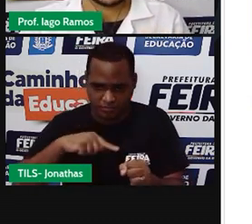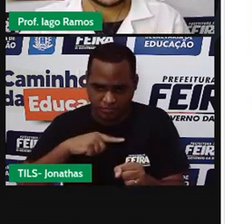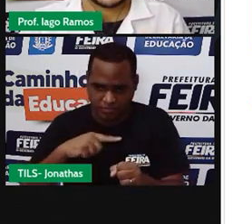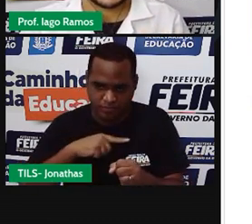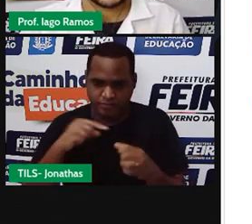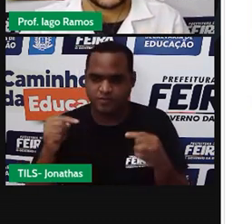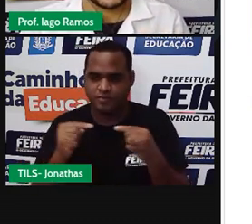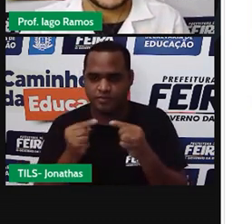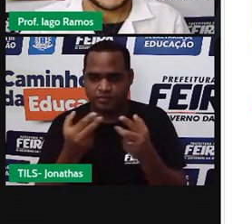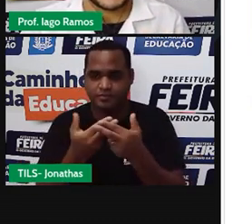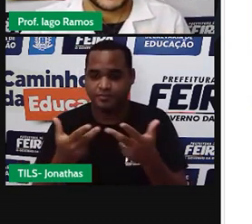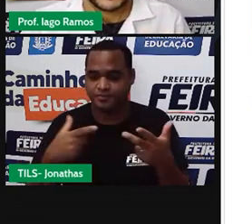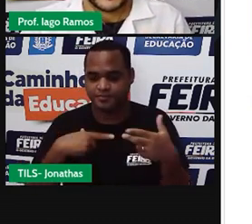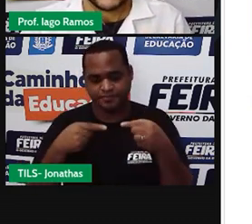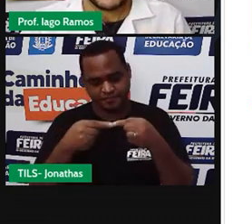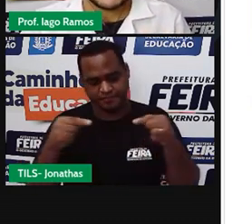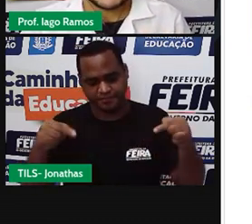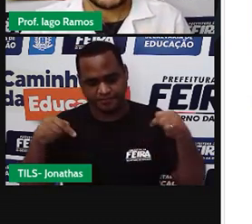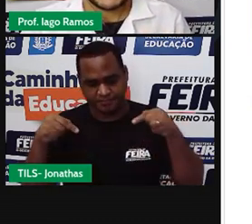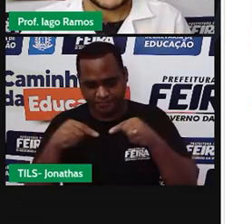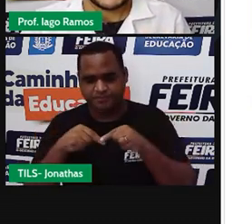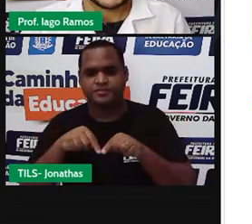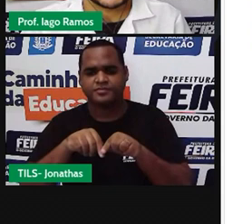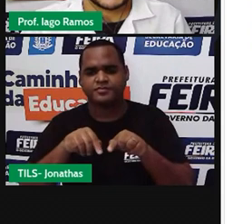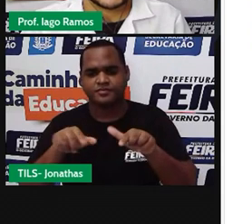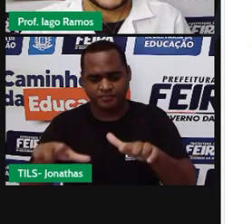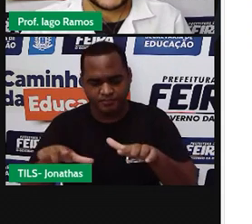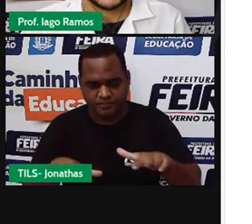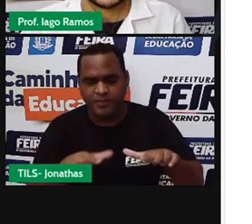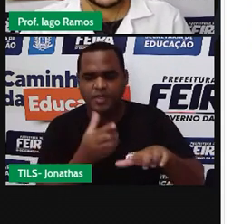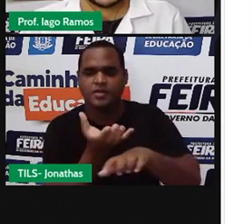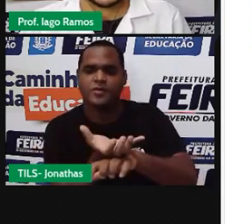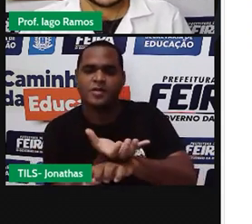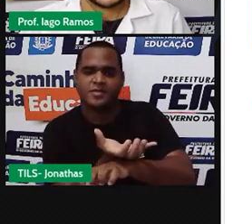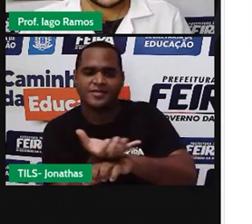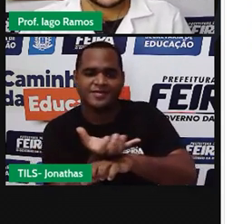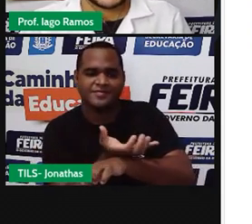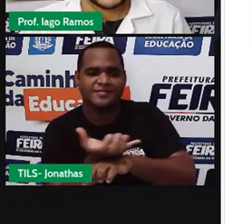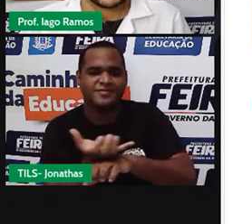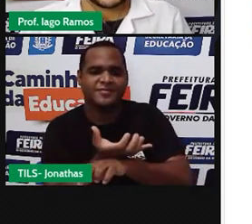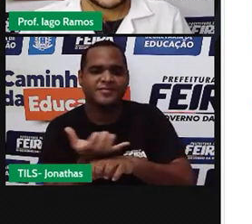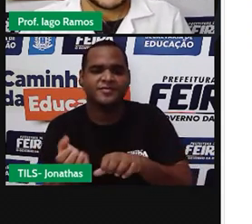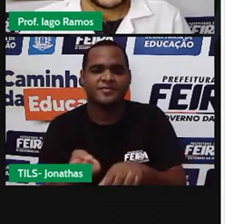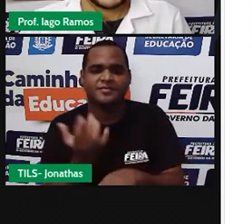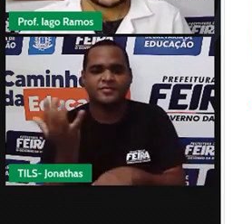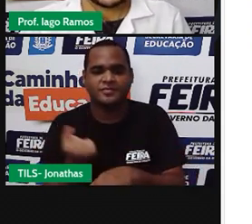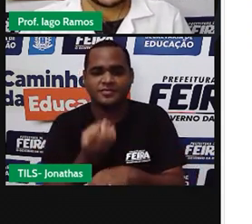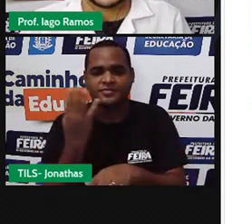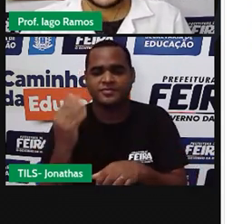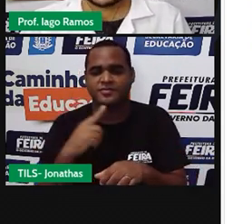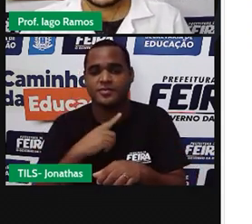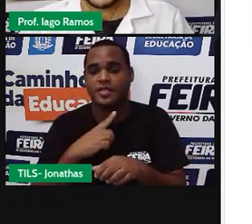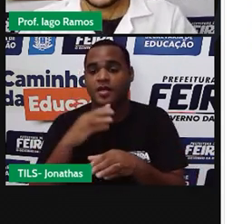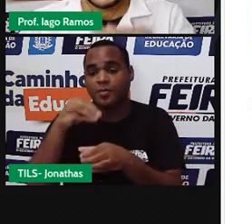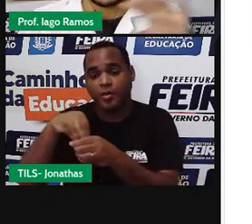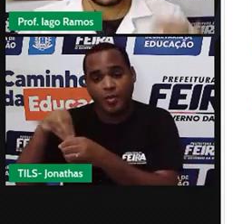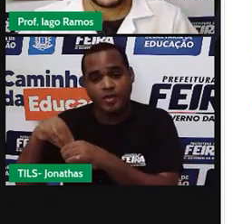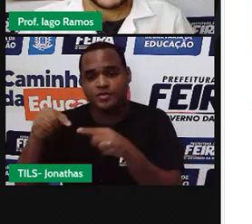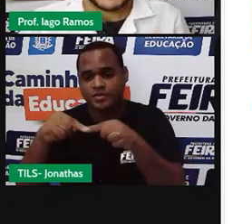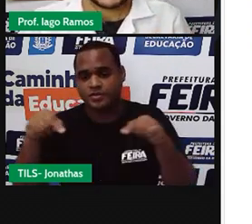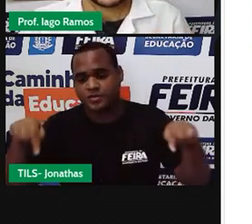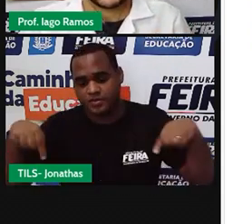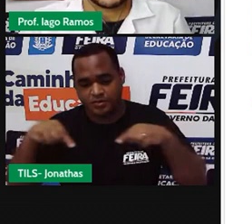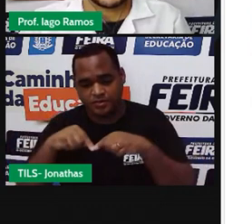cobrir o chão do terreno ou seja quantas plaquinhas dessa aqui a gente consegue colocar dentro do terreno